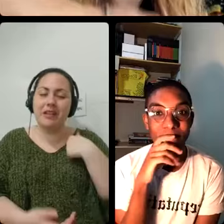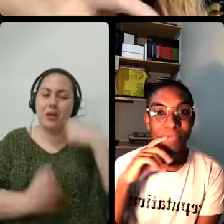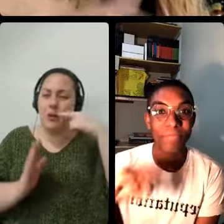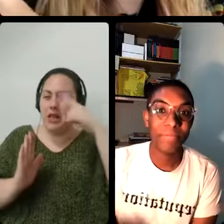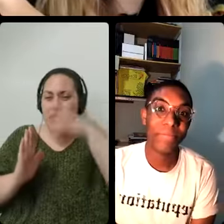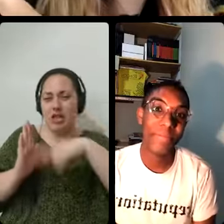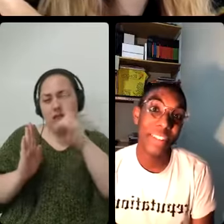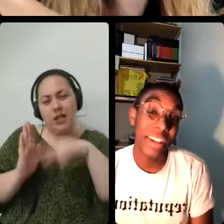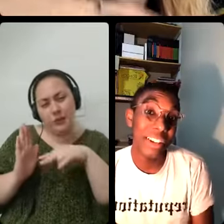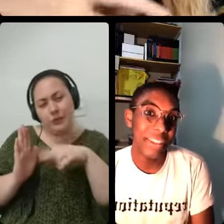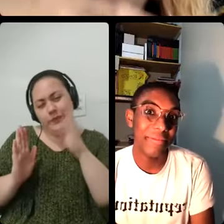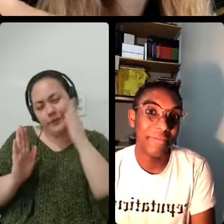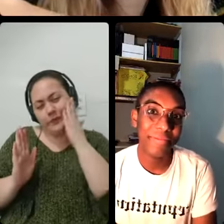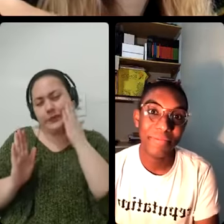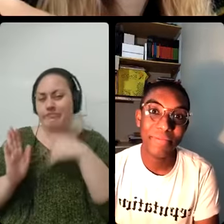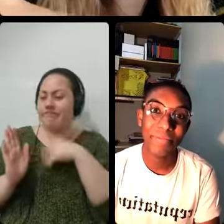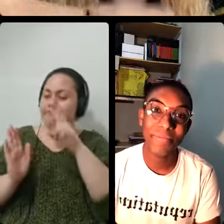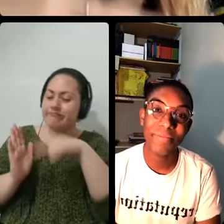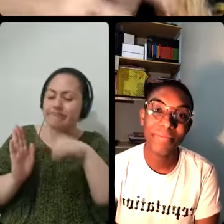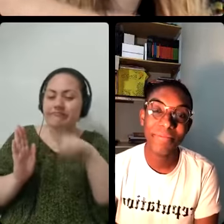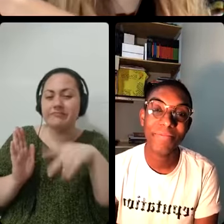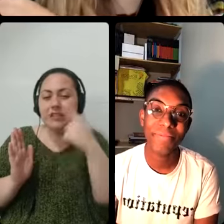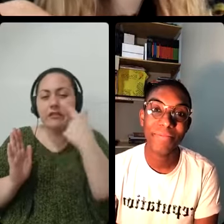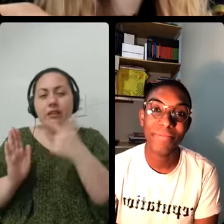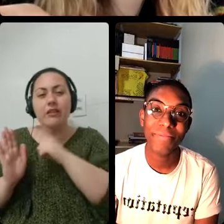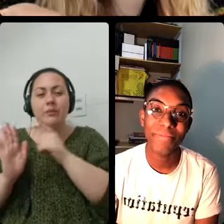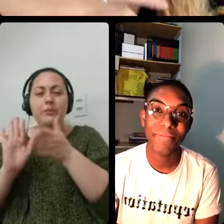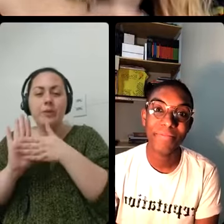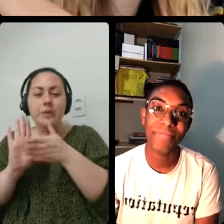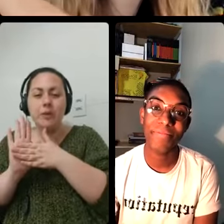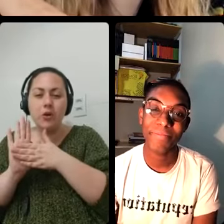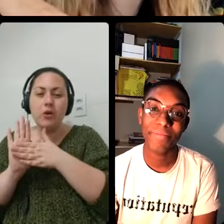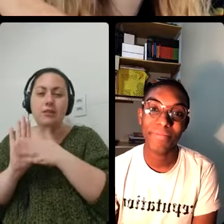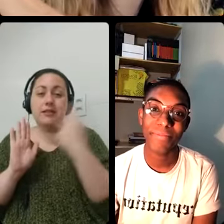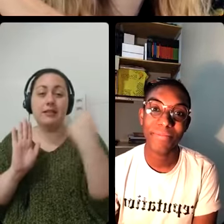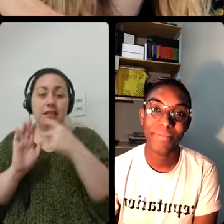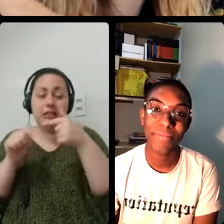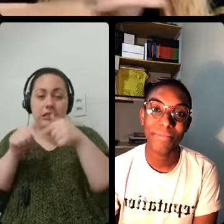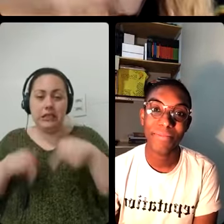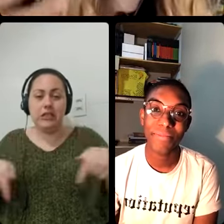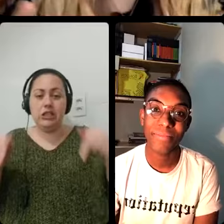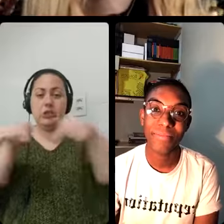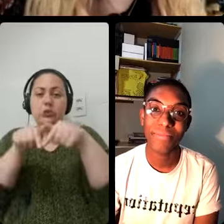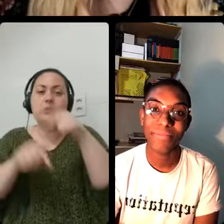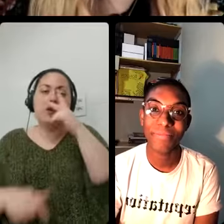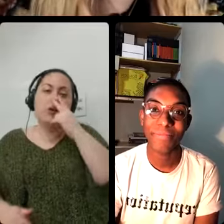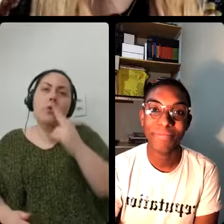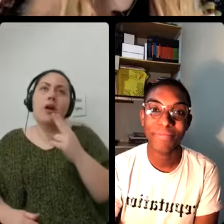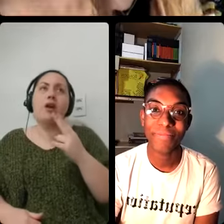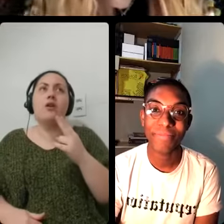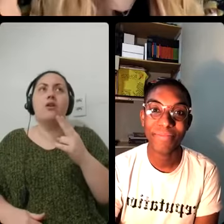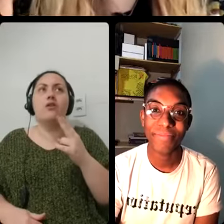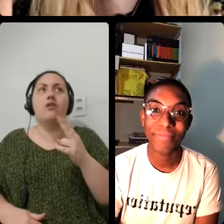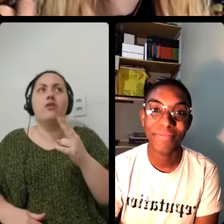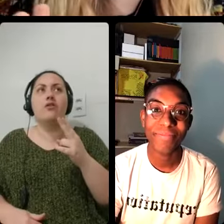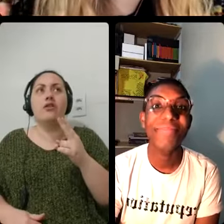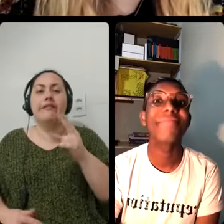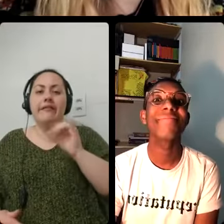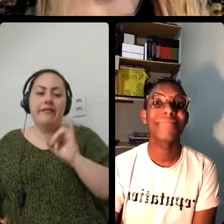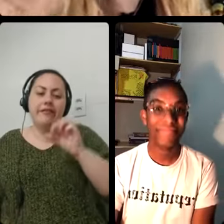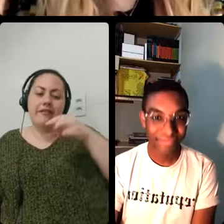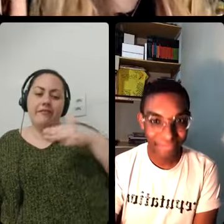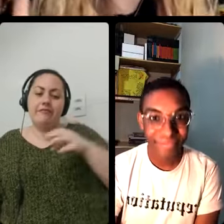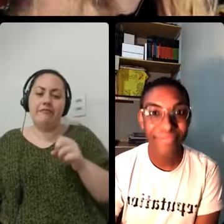E daí eu vi que tinha uma ideia do Quilombo como se ele fosse imortal, né? Assim,